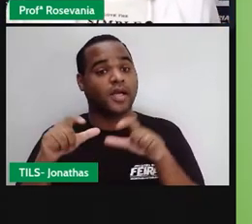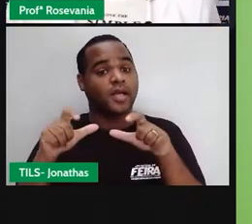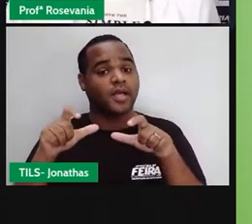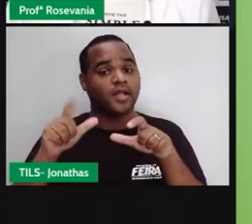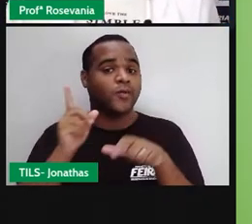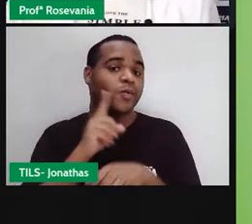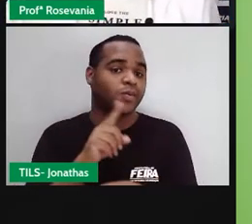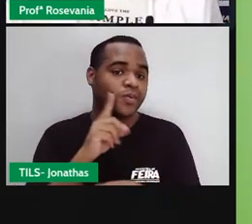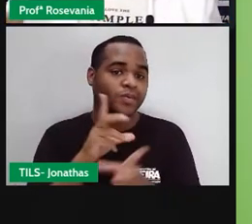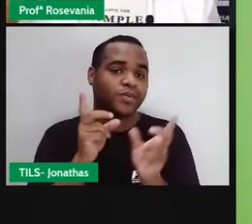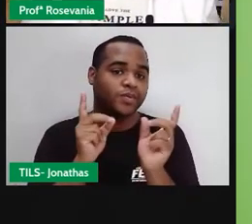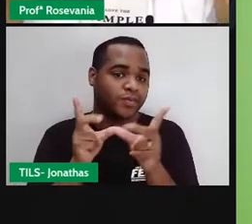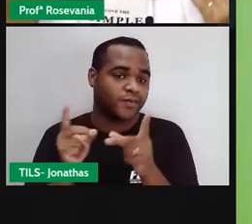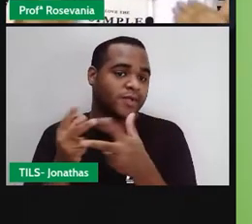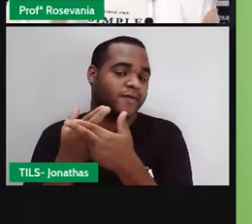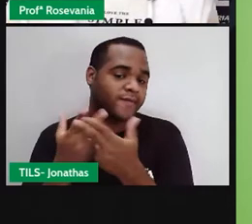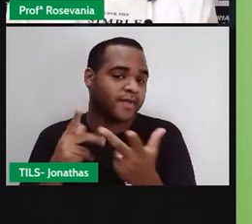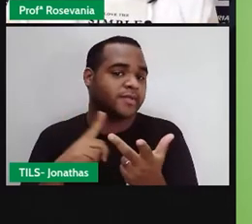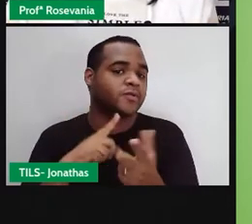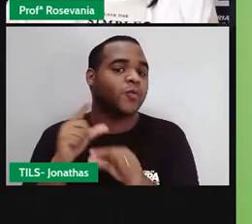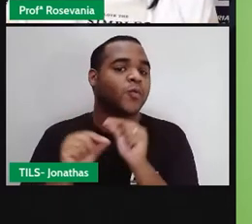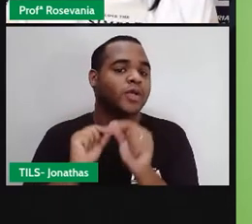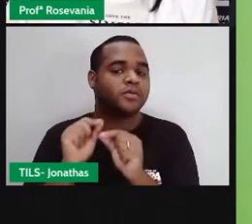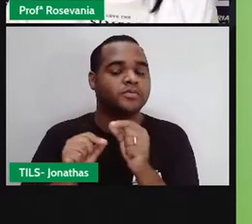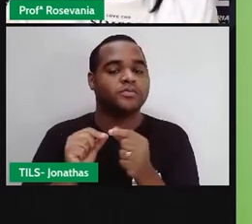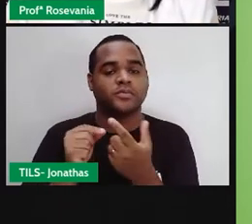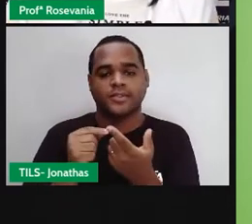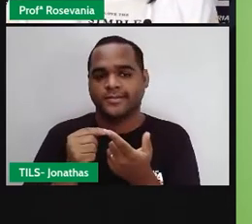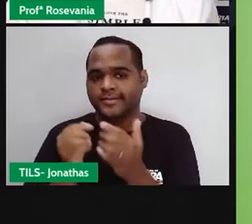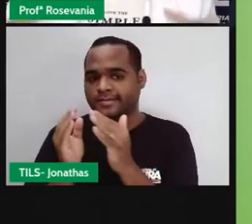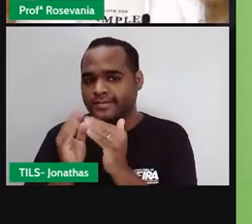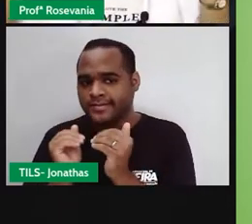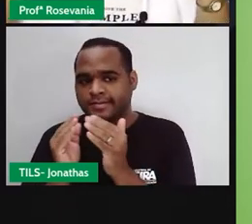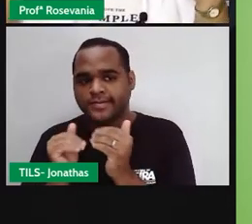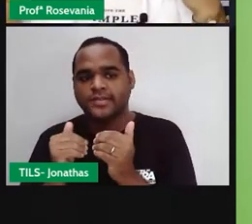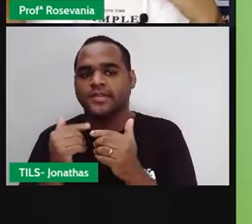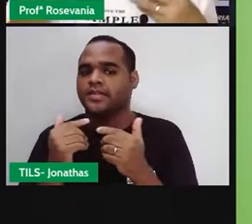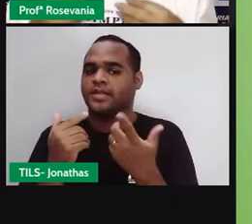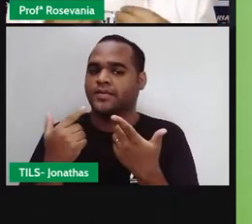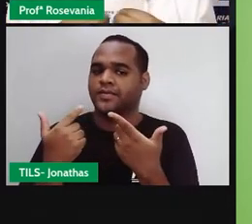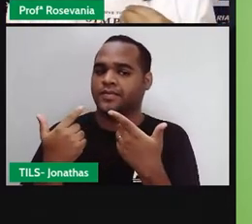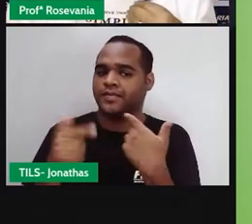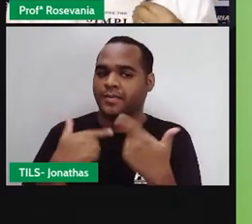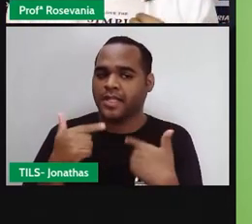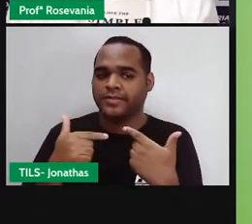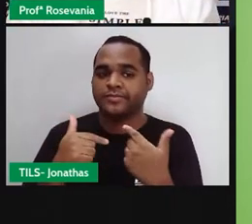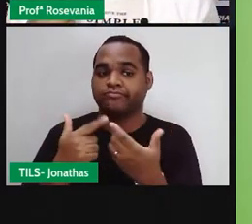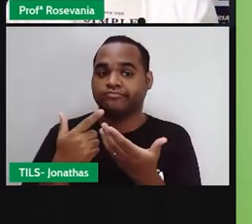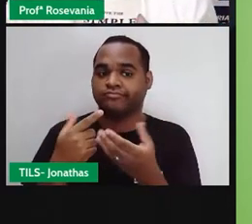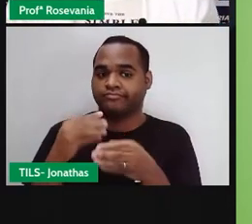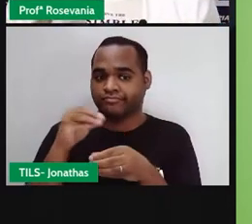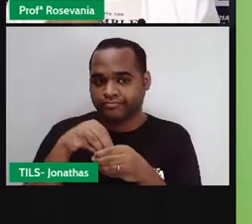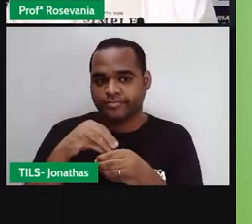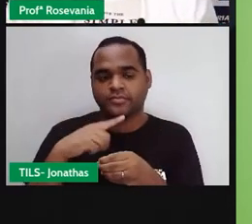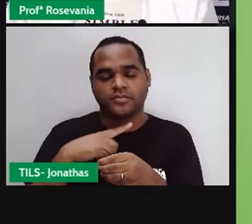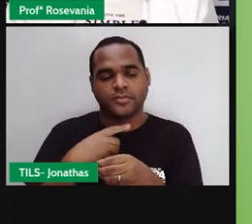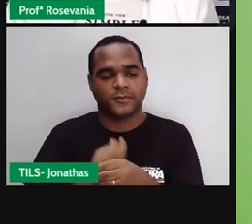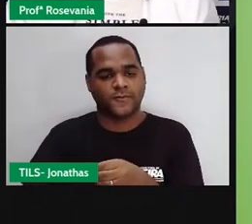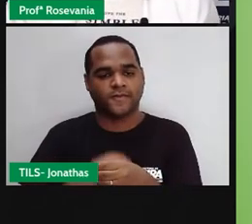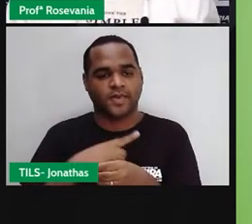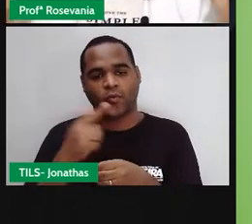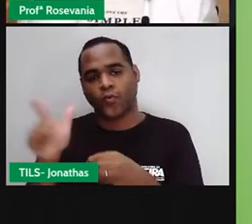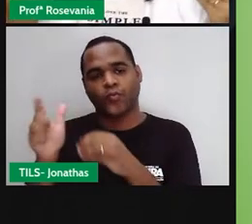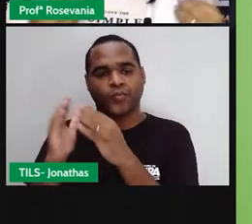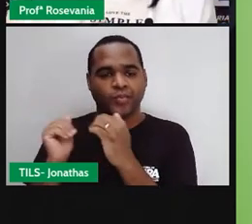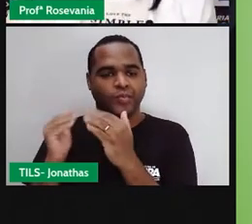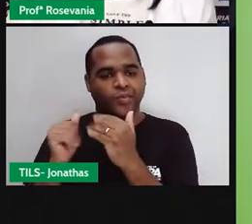esses produtos todos, aí também começou a investir no mercado interno, não mais importando desses outros